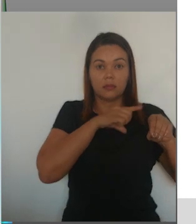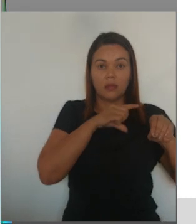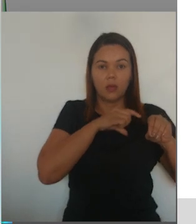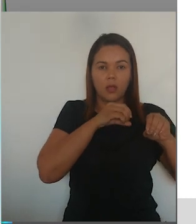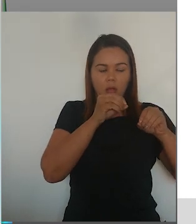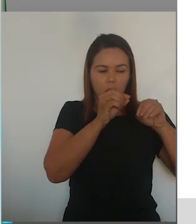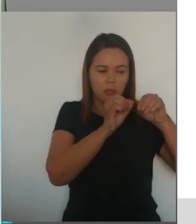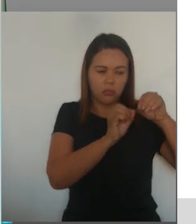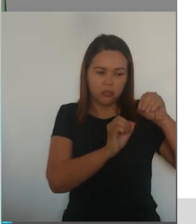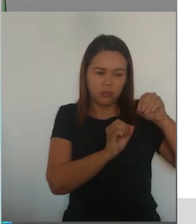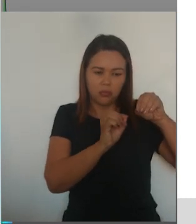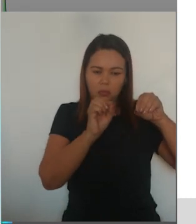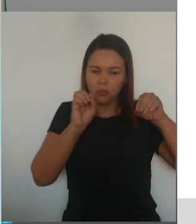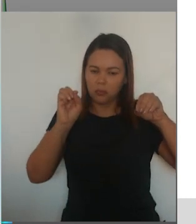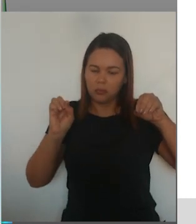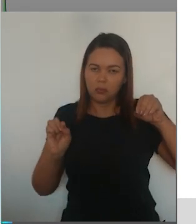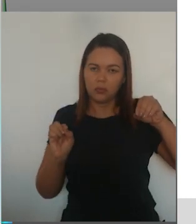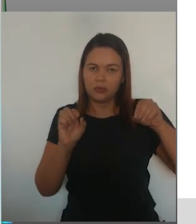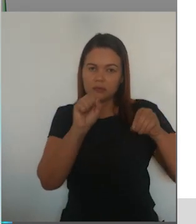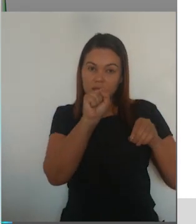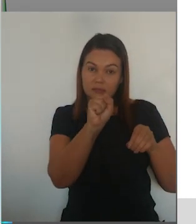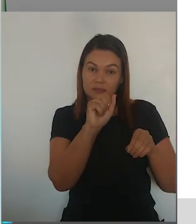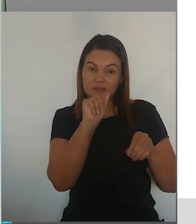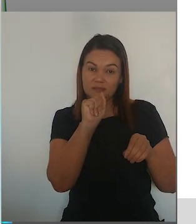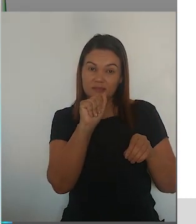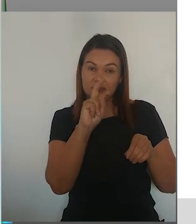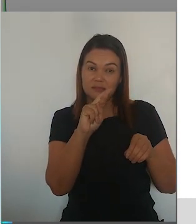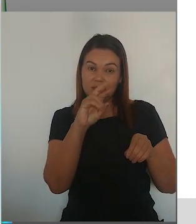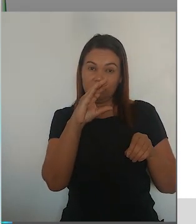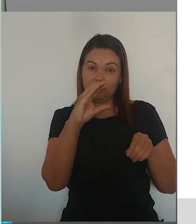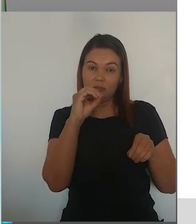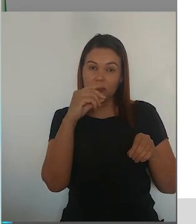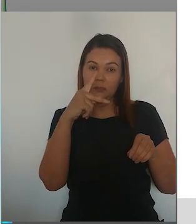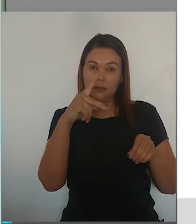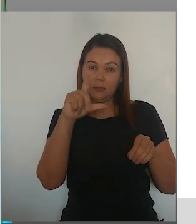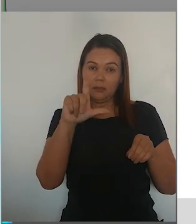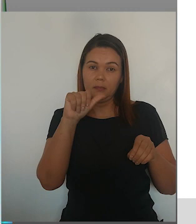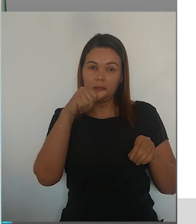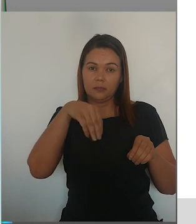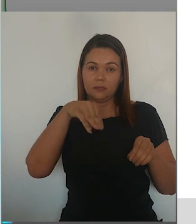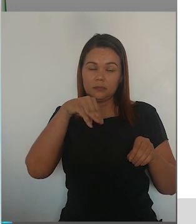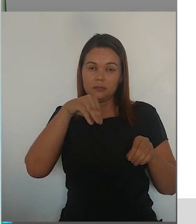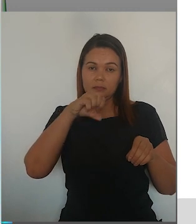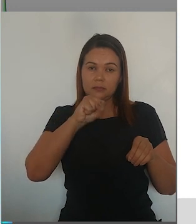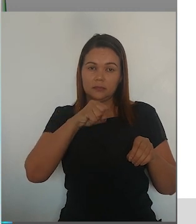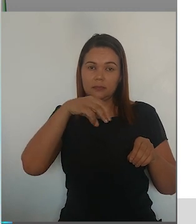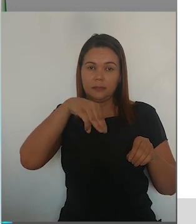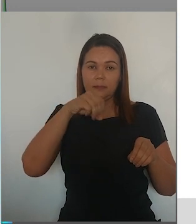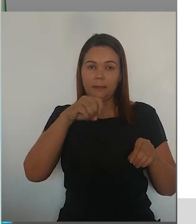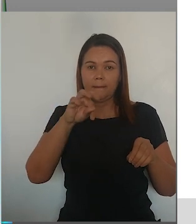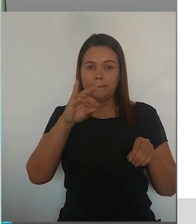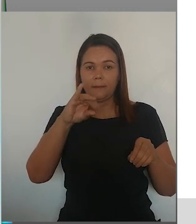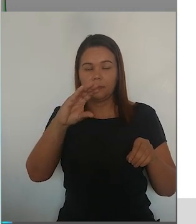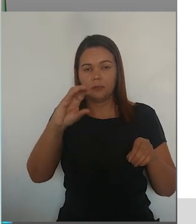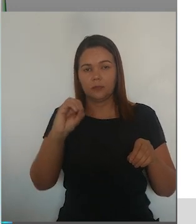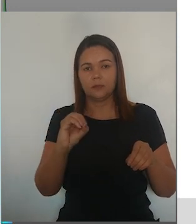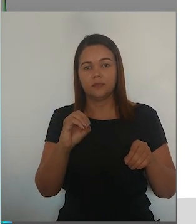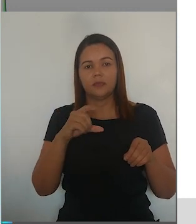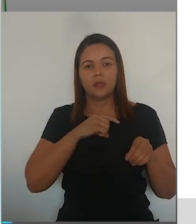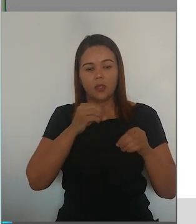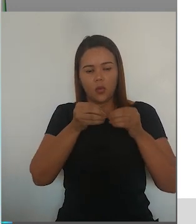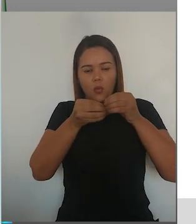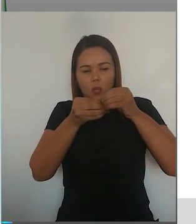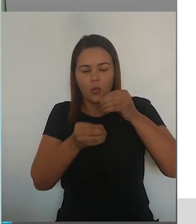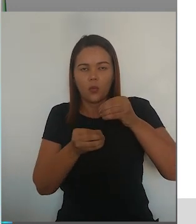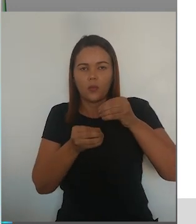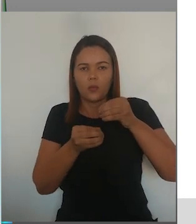De cada lado do túbulo T, encontraremos dilatações do retículo sarcoplasmático